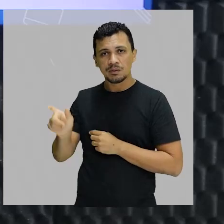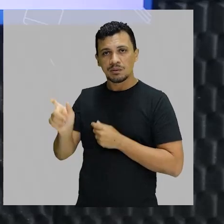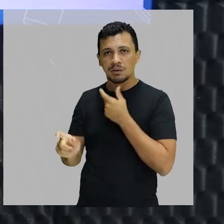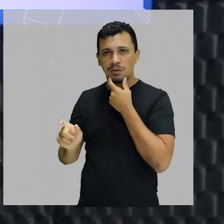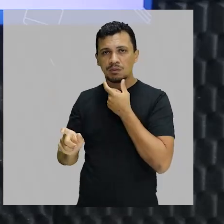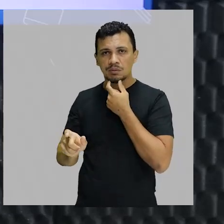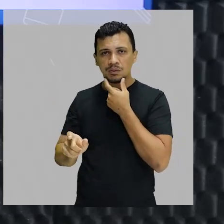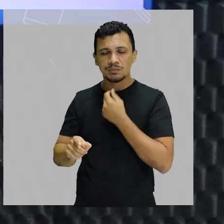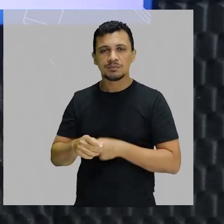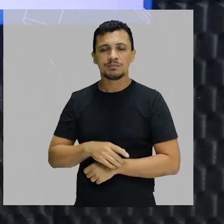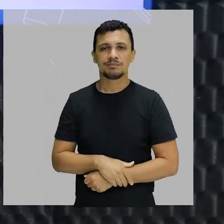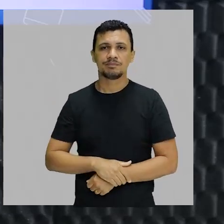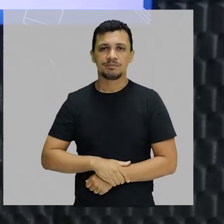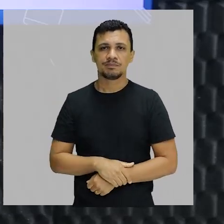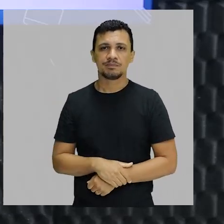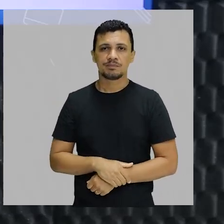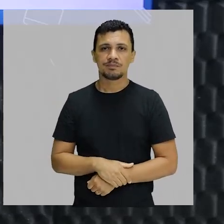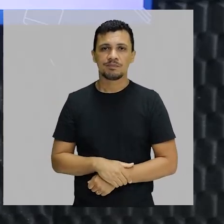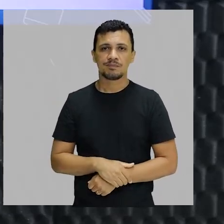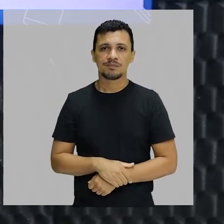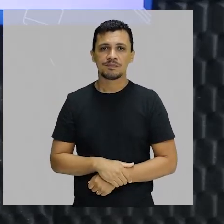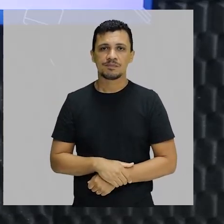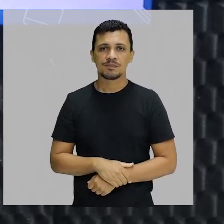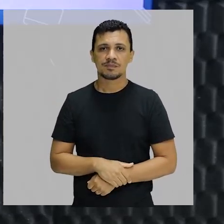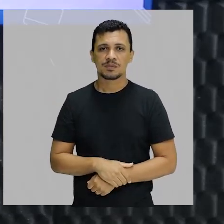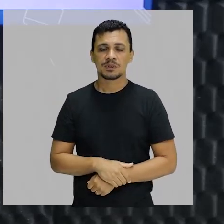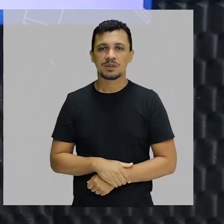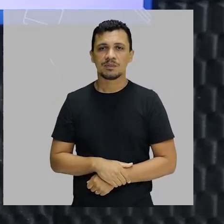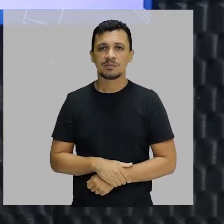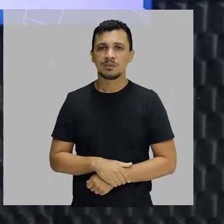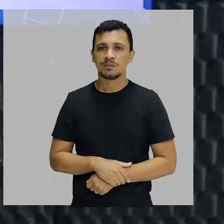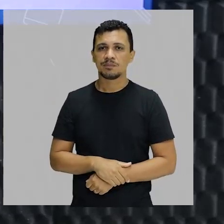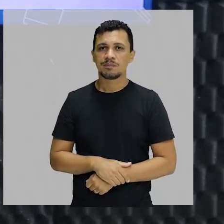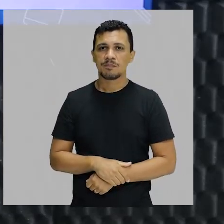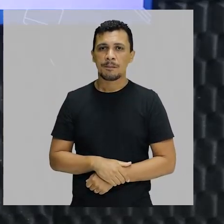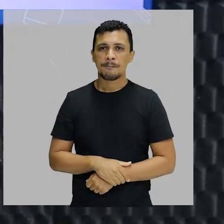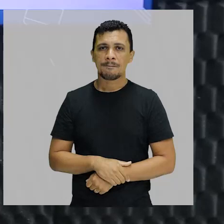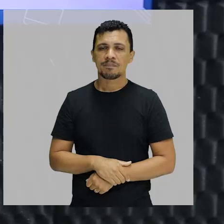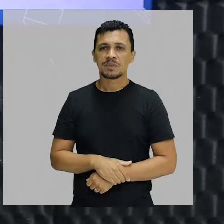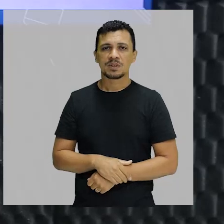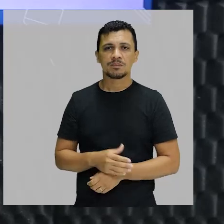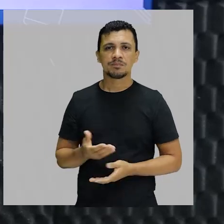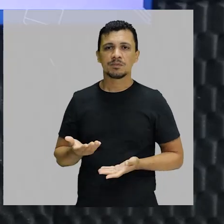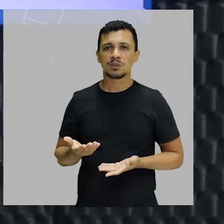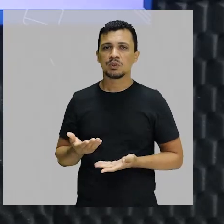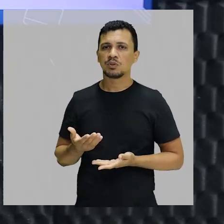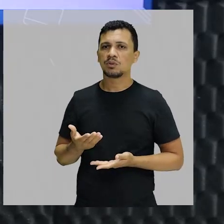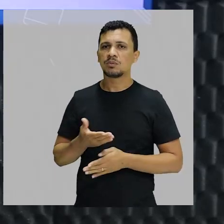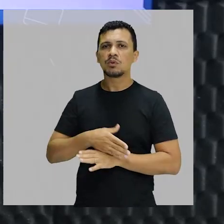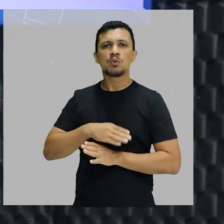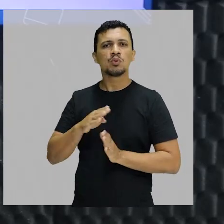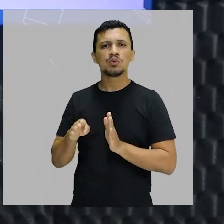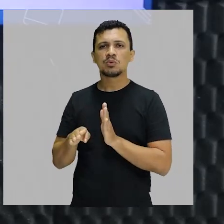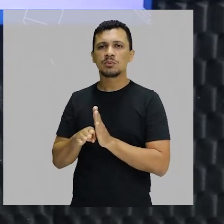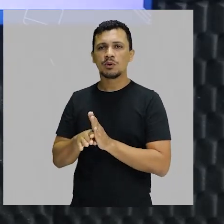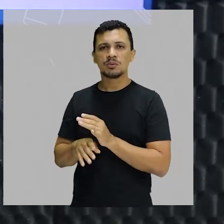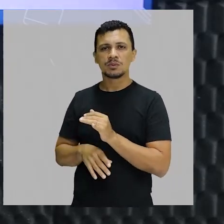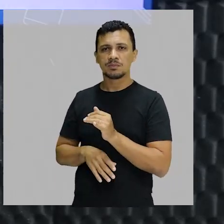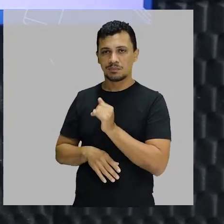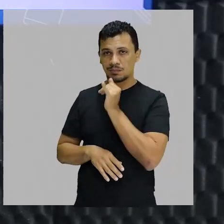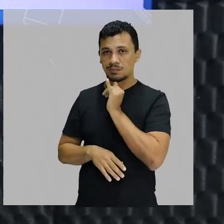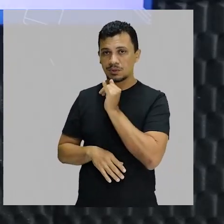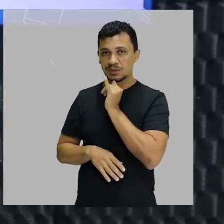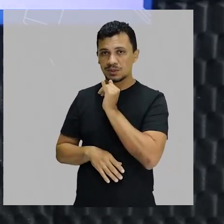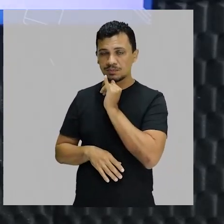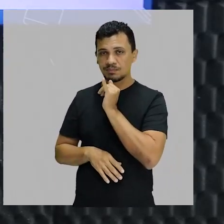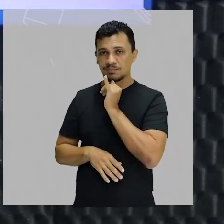en sentido general, el ser humano, el mundo. Todo, no, por exemplo, está